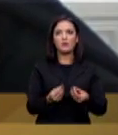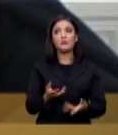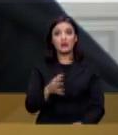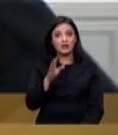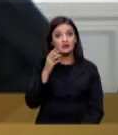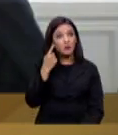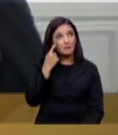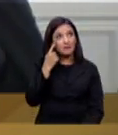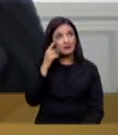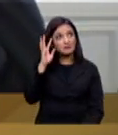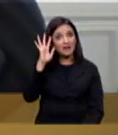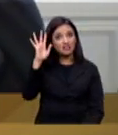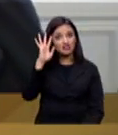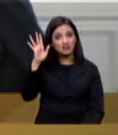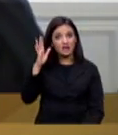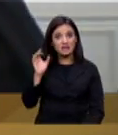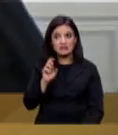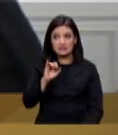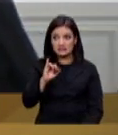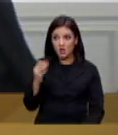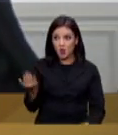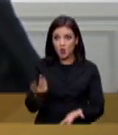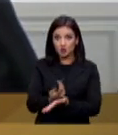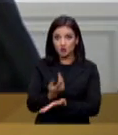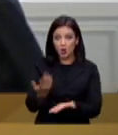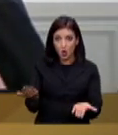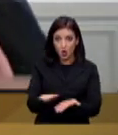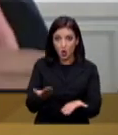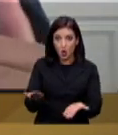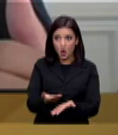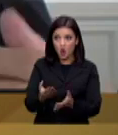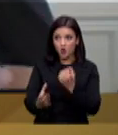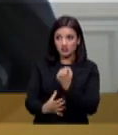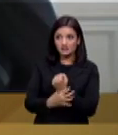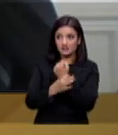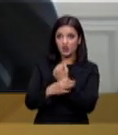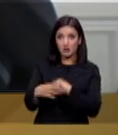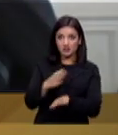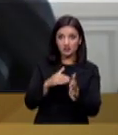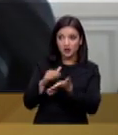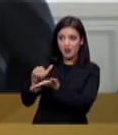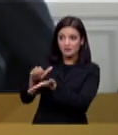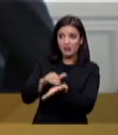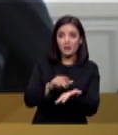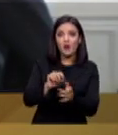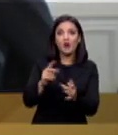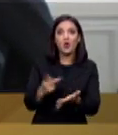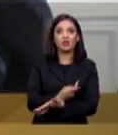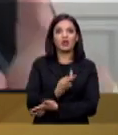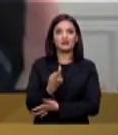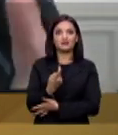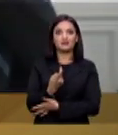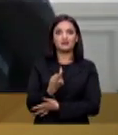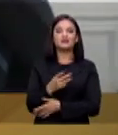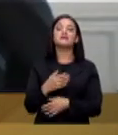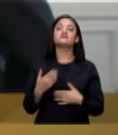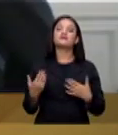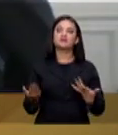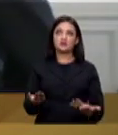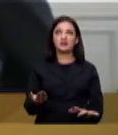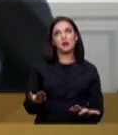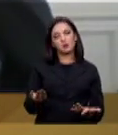que ocorrerá no estado do Espírito Santo. Então, diferentemente, também do que